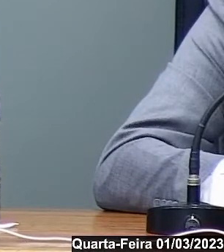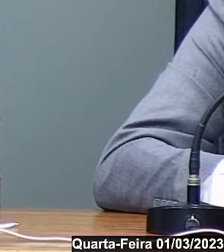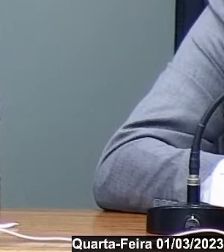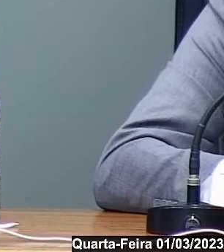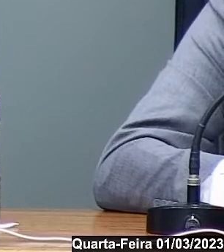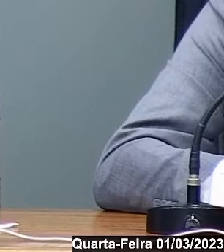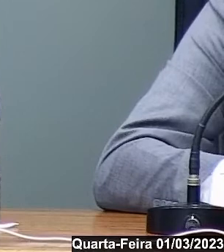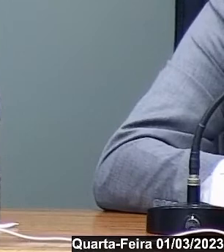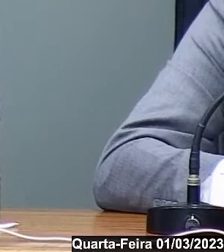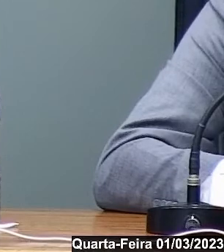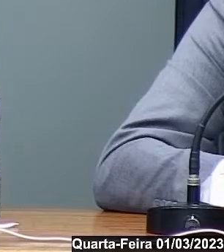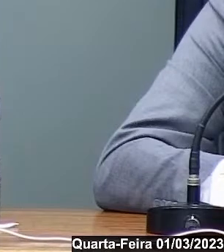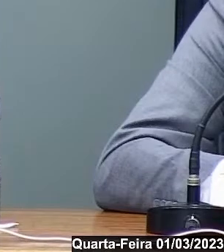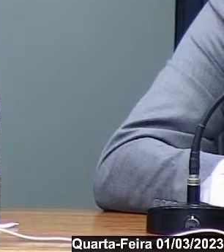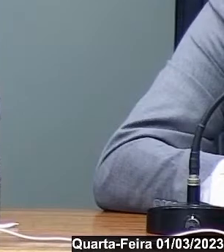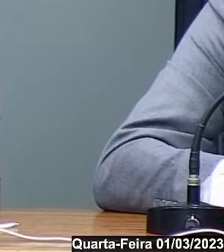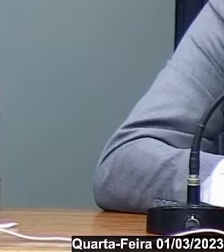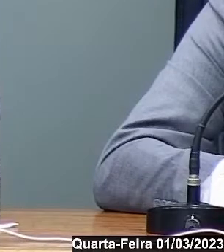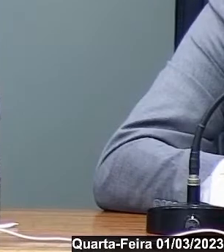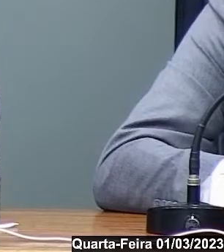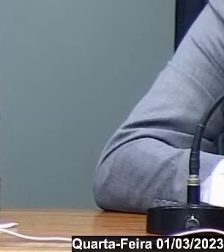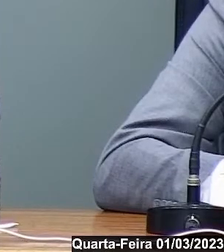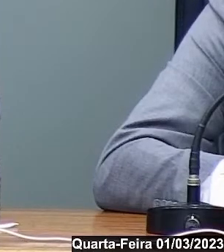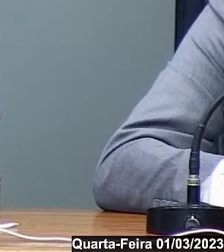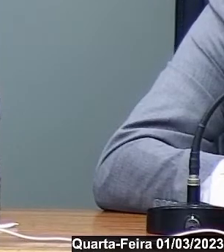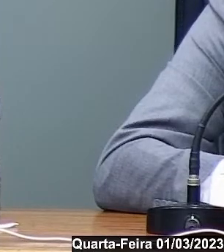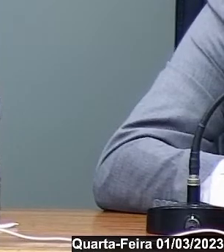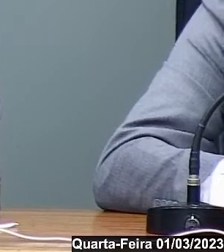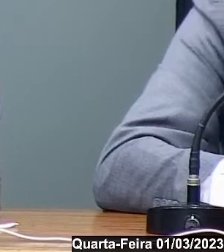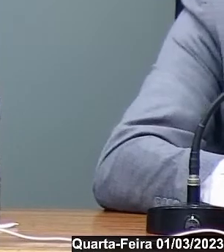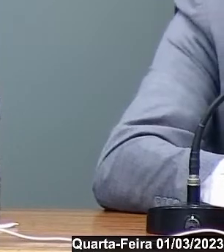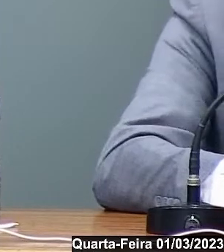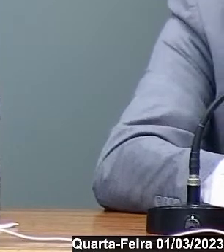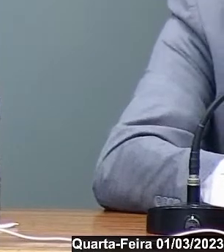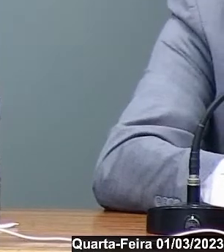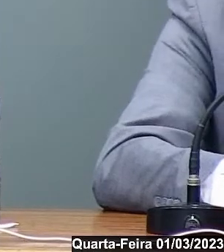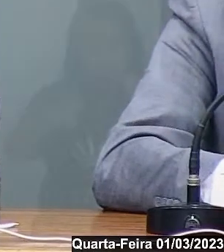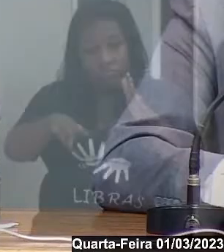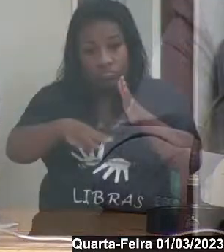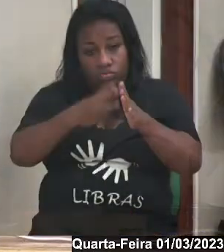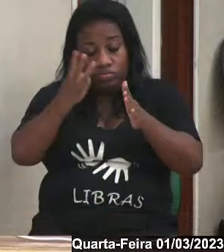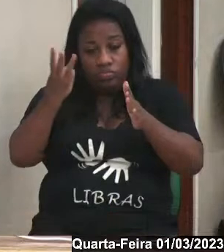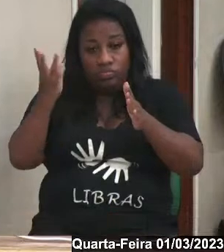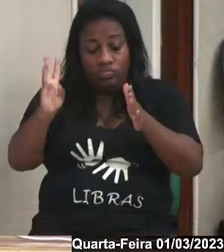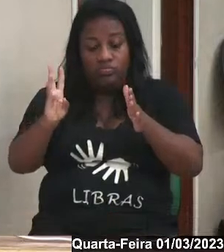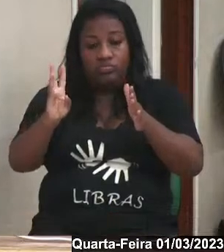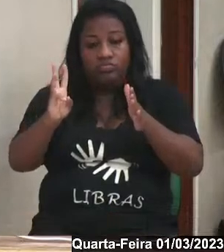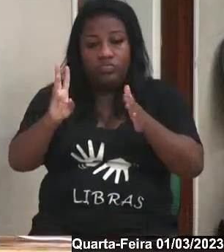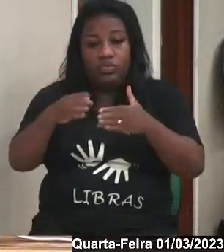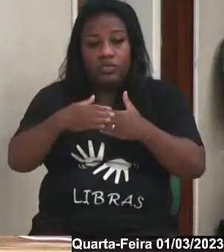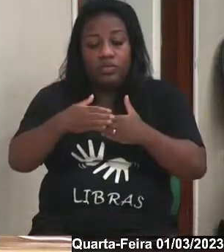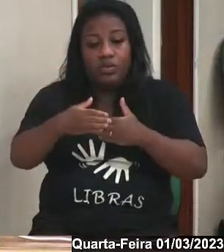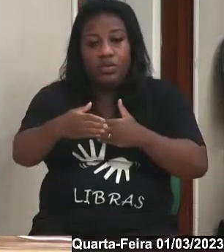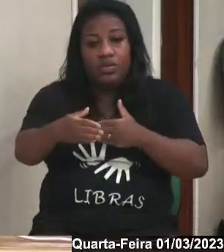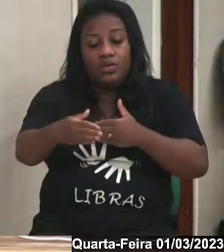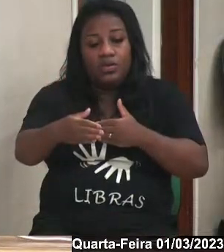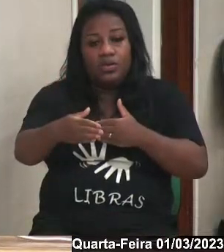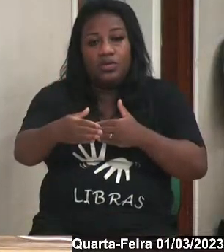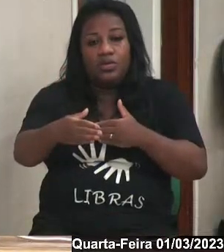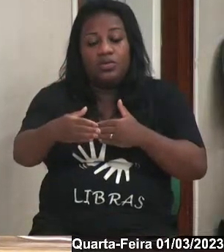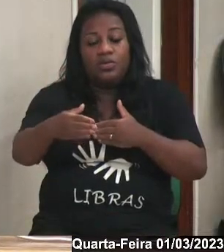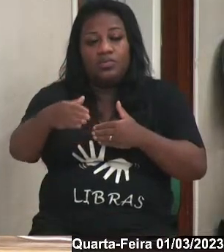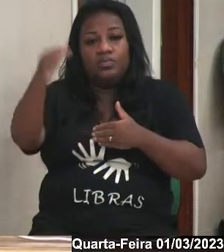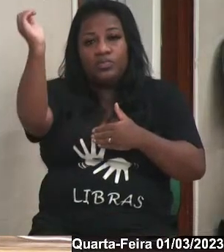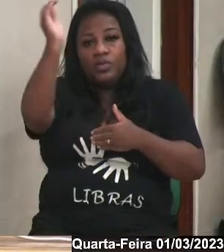número legal, o senhor presidente declarou aberta a 4ª sessão ordinária do corrente ano. Em seguida, foi tocado